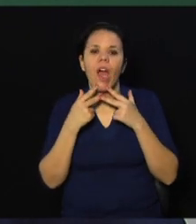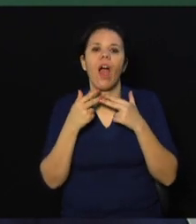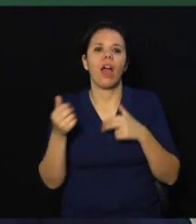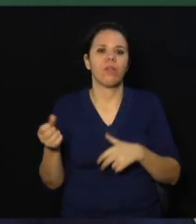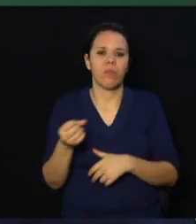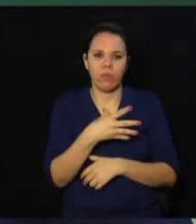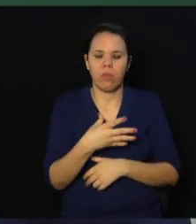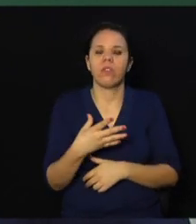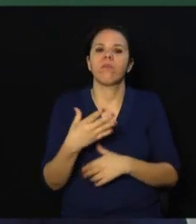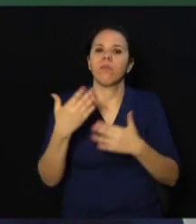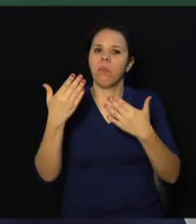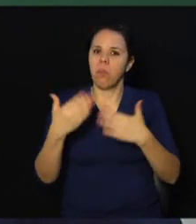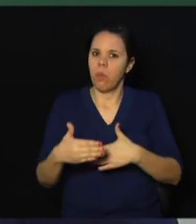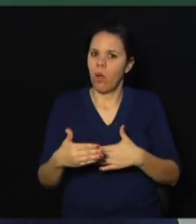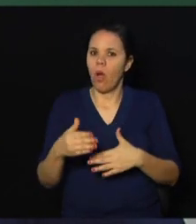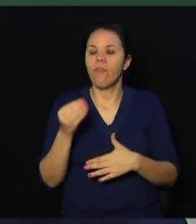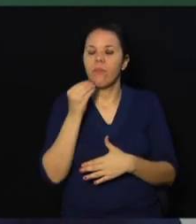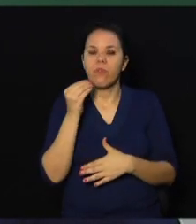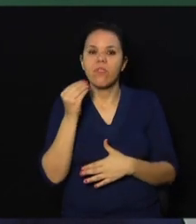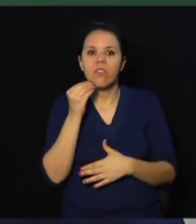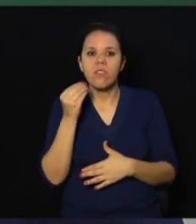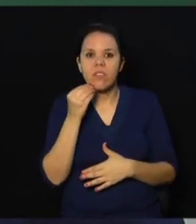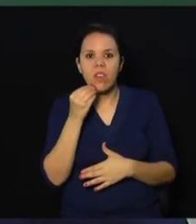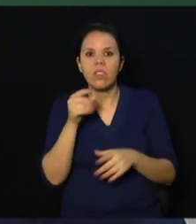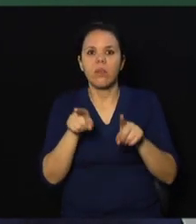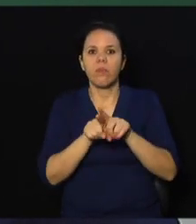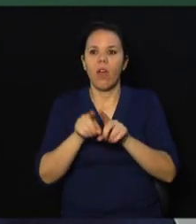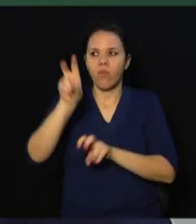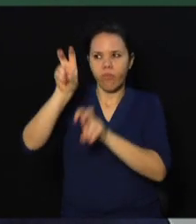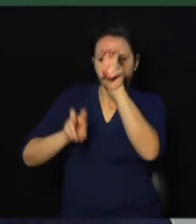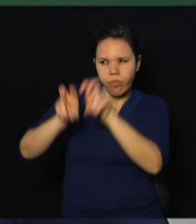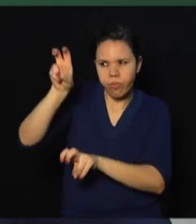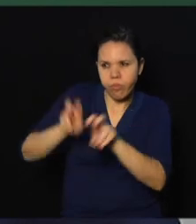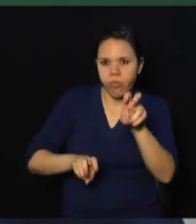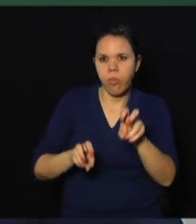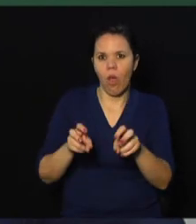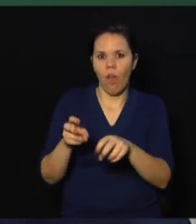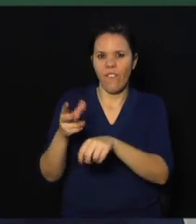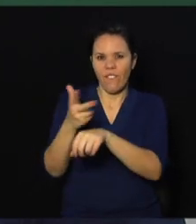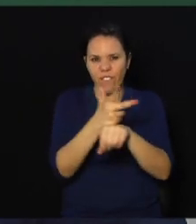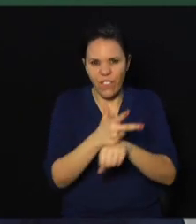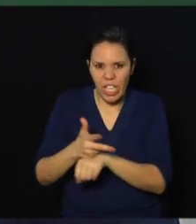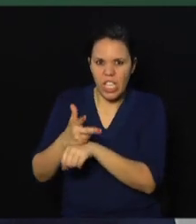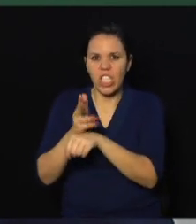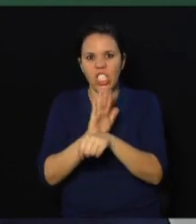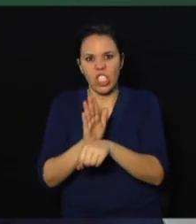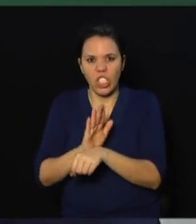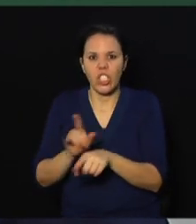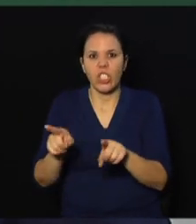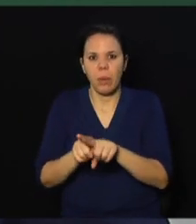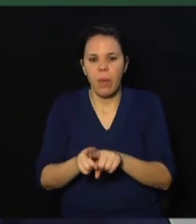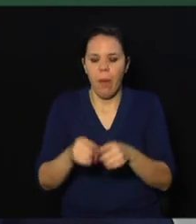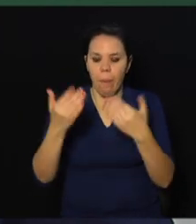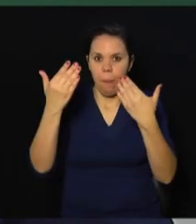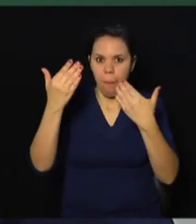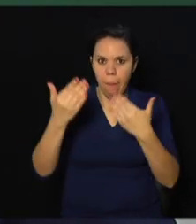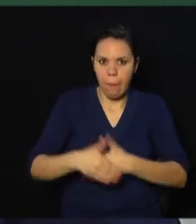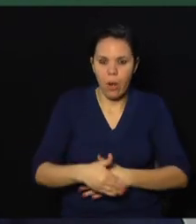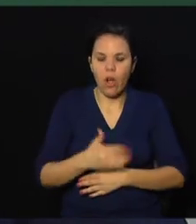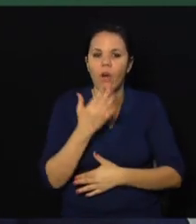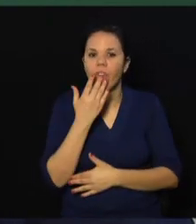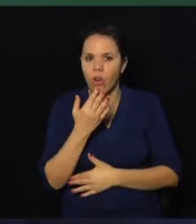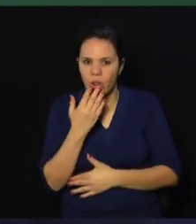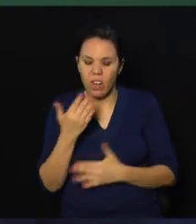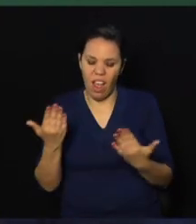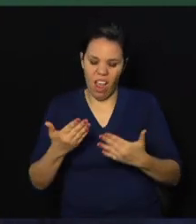divulgado é que é uma oportunidade de colocarem infográficos, aparecerem vídeos, do aluno ter contato com uma prova colorida, que hoje por conta do custo